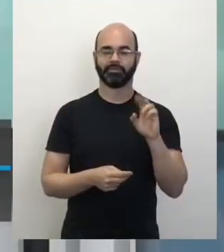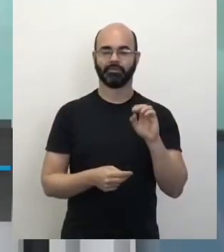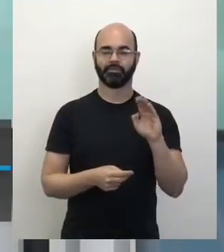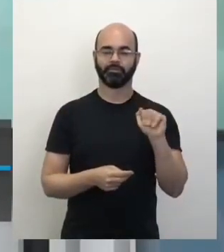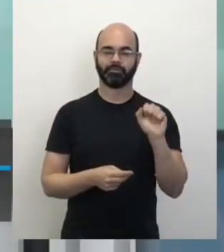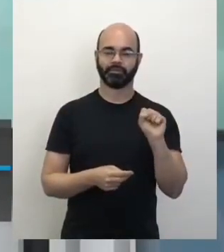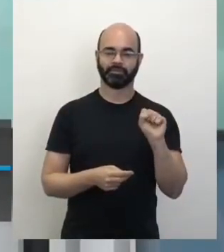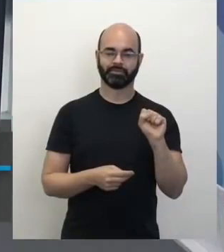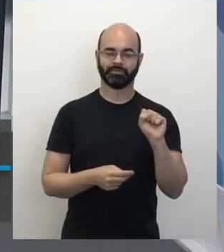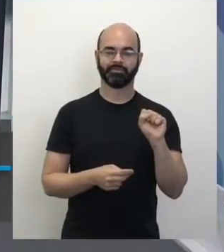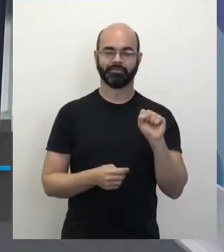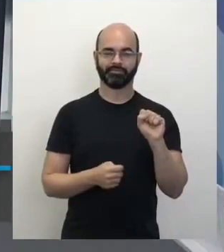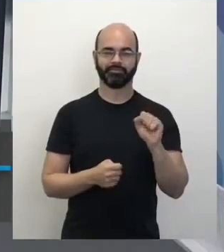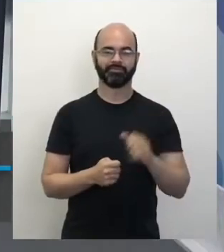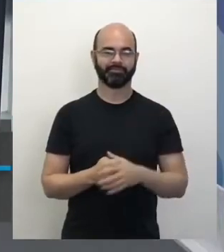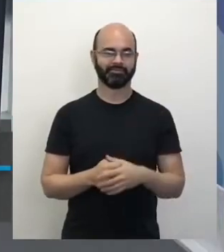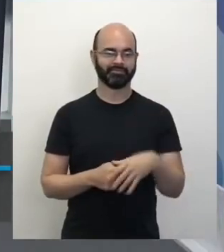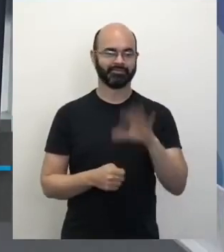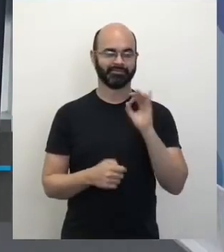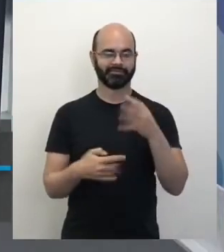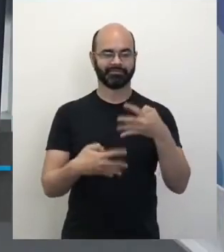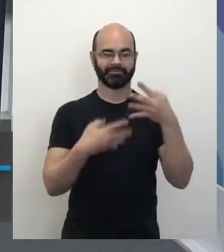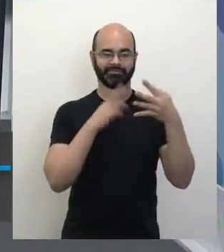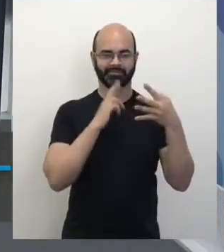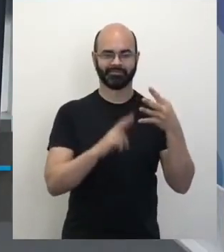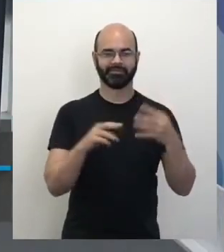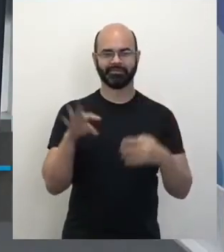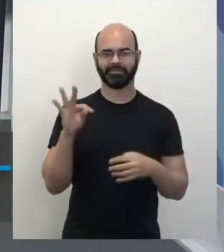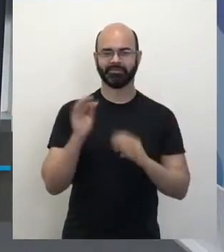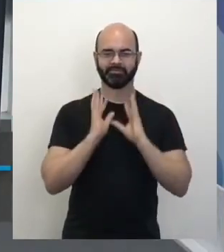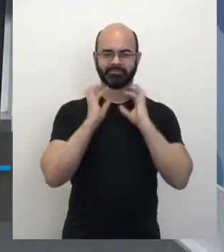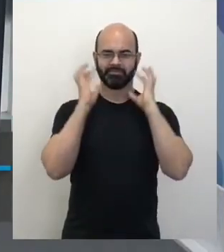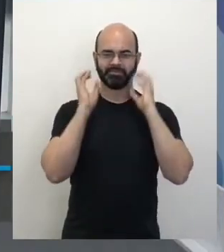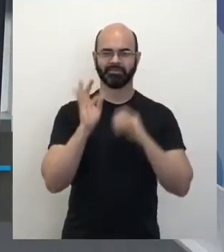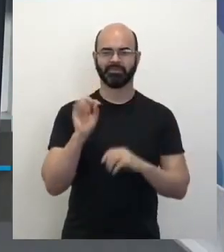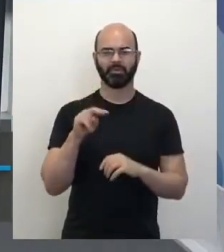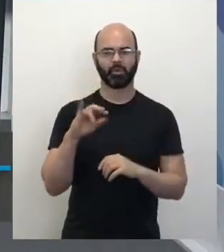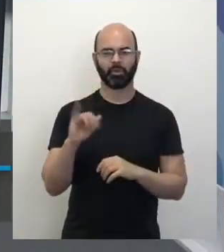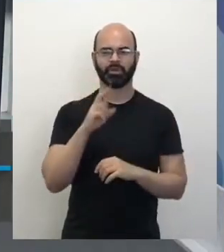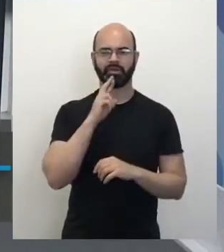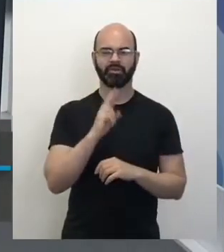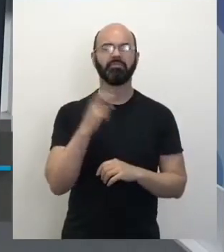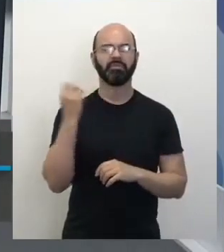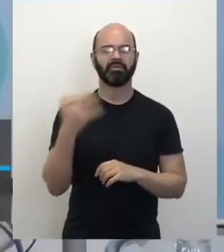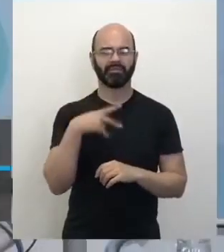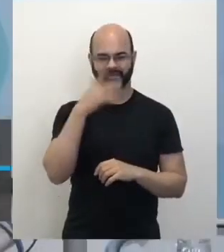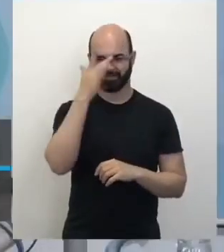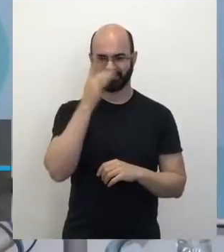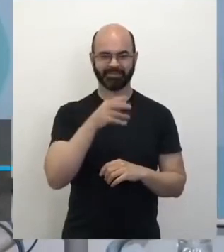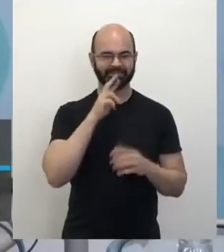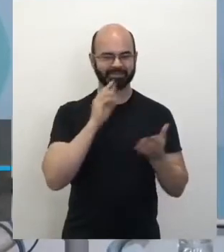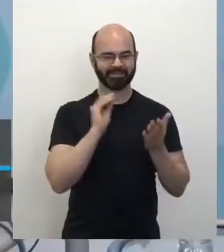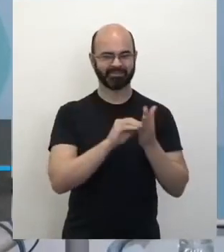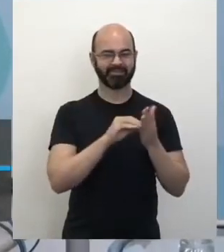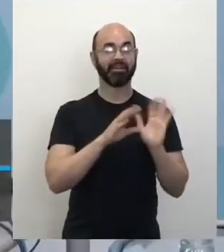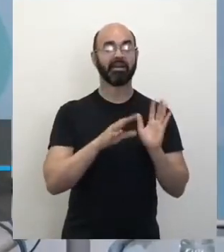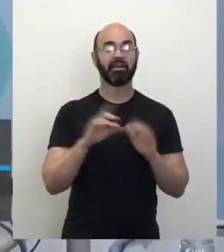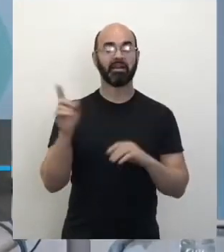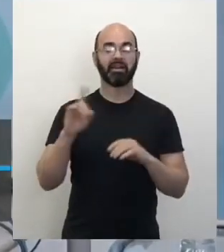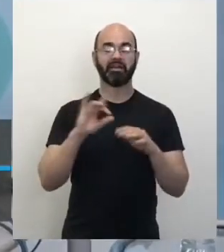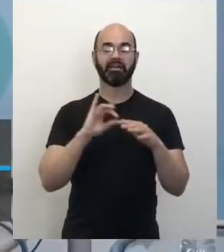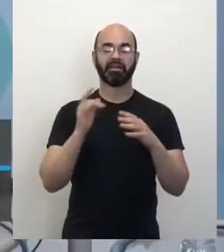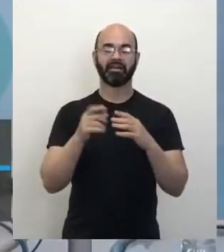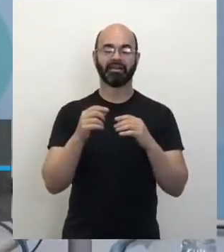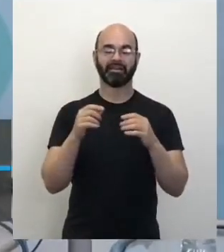estimar dessa forma. Isso aí, responderam aqui, o Tony pesa, falaram aqui, eu não vou falar porque depois o pessoal vai falar também, mas manda lá na rede social,